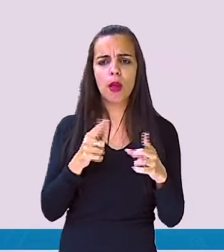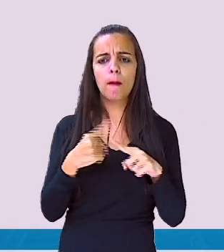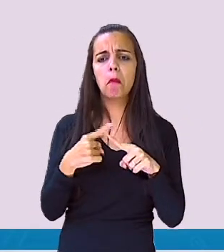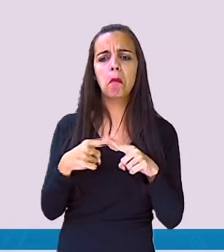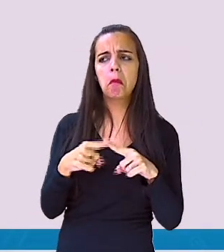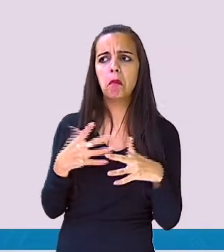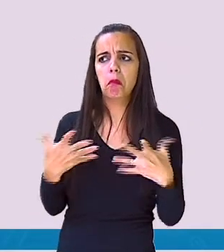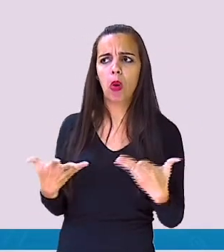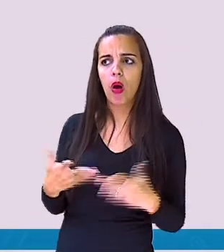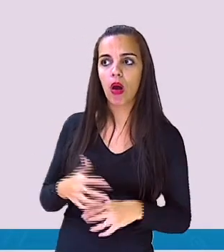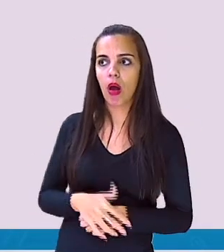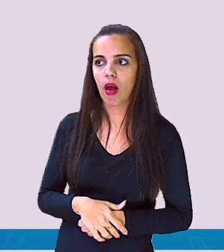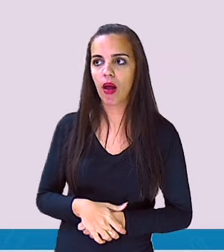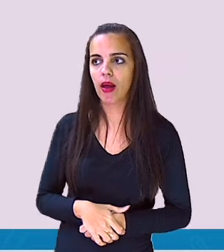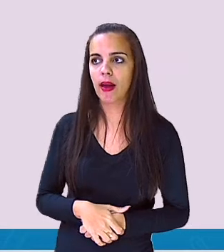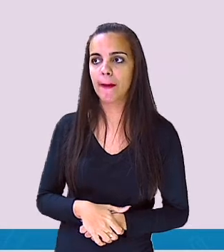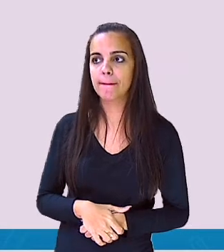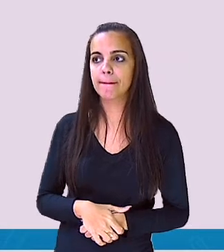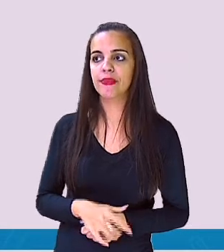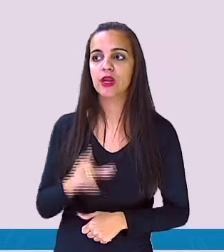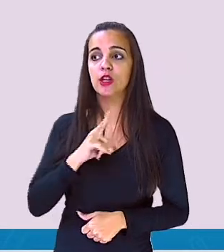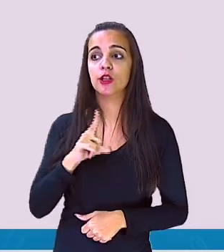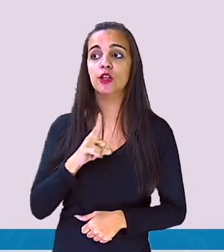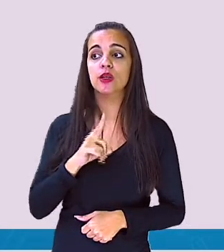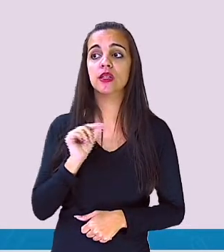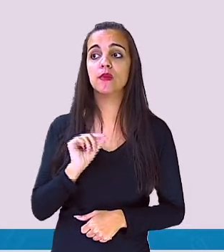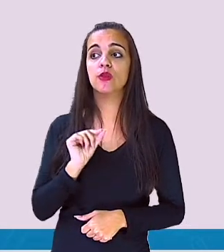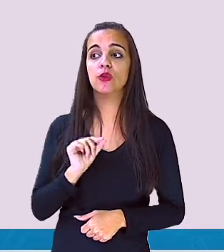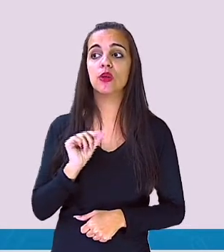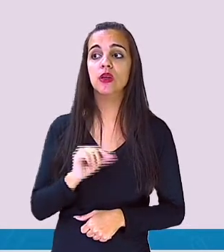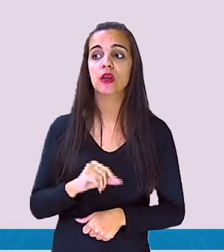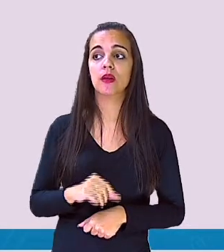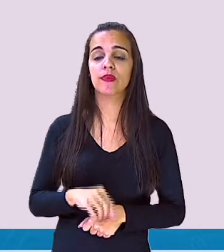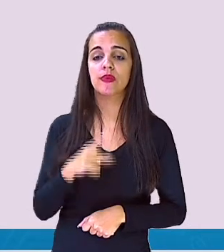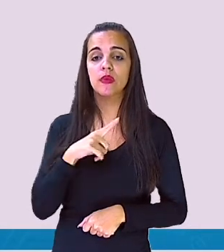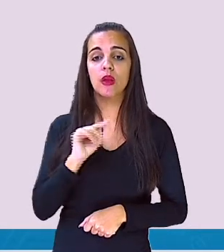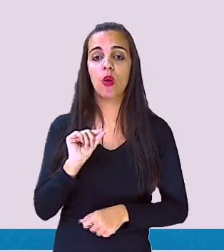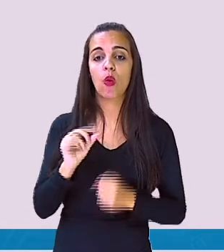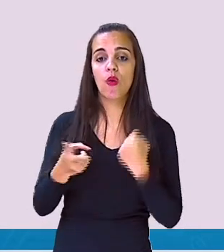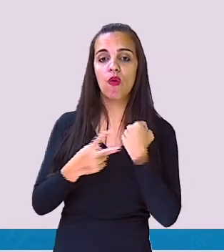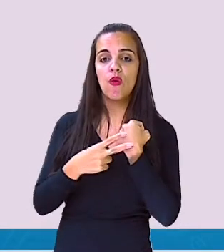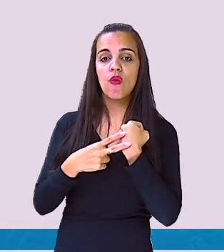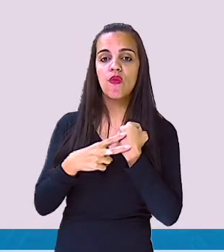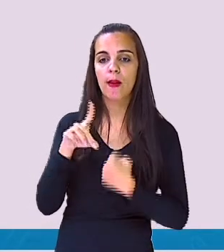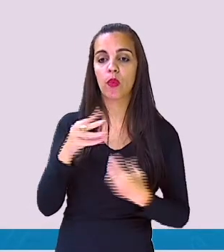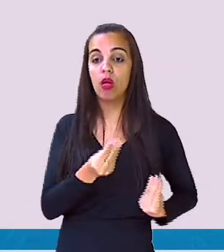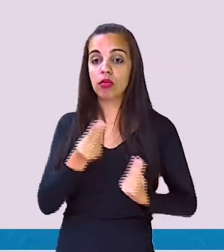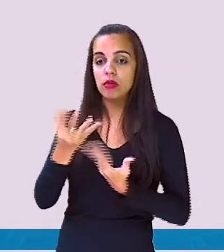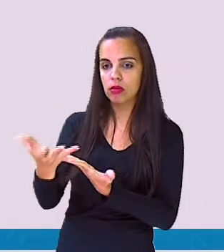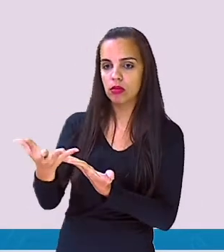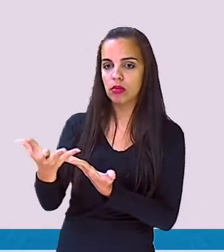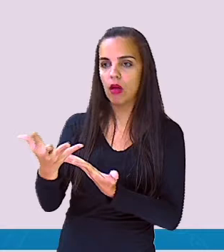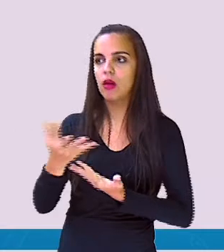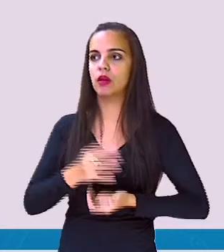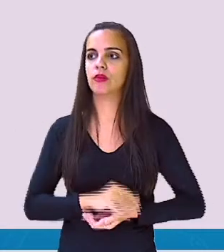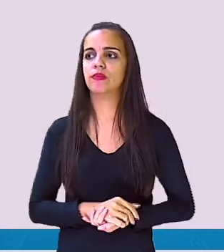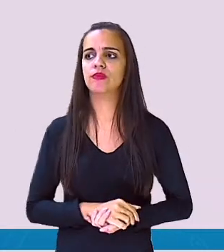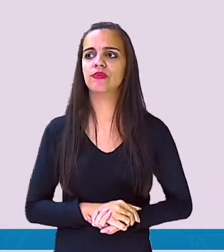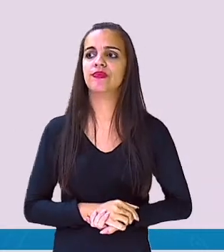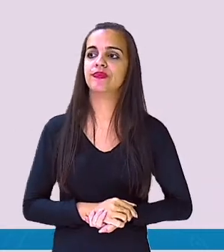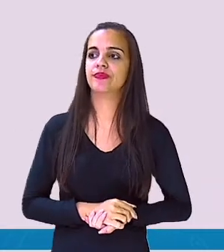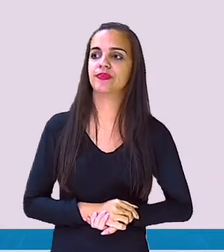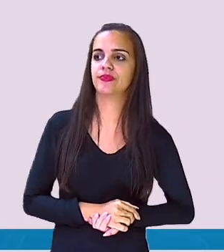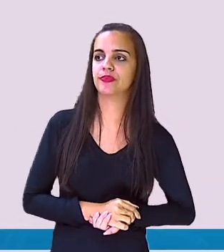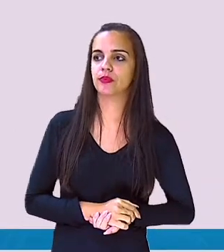será? Porque aqui nós temos um contexto. Antes desse verbo aparecer ali, nós temos um contexto. Então, o